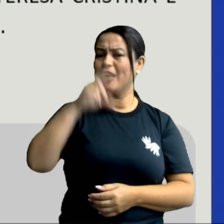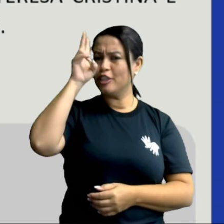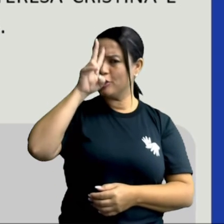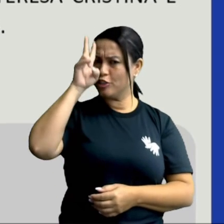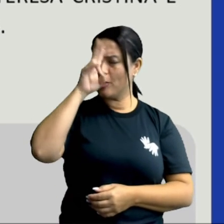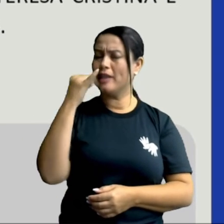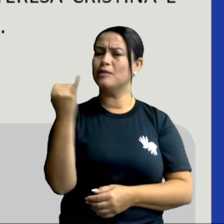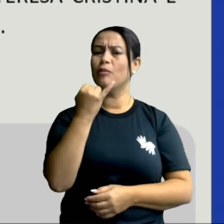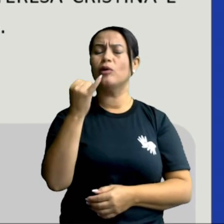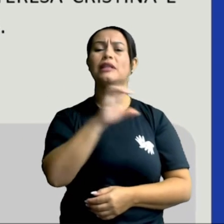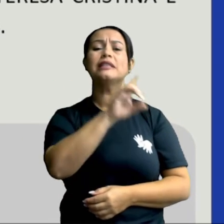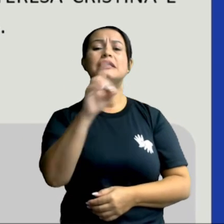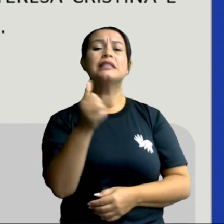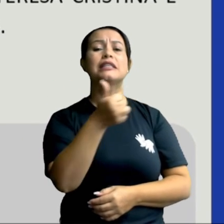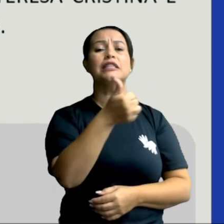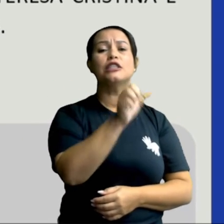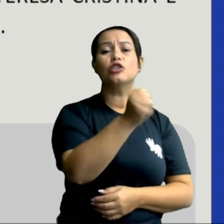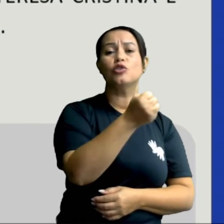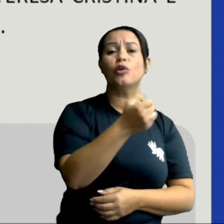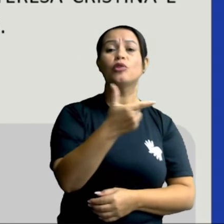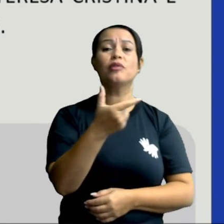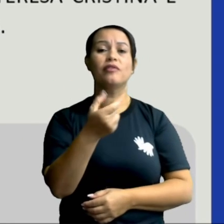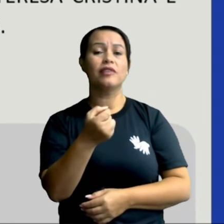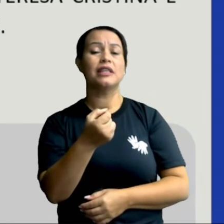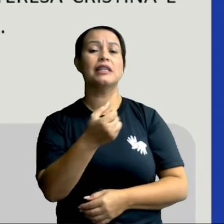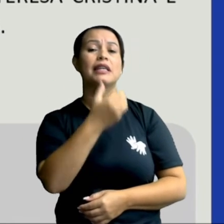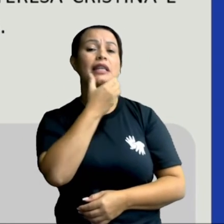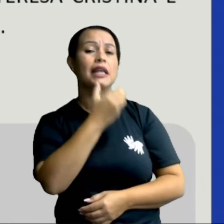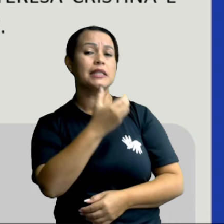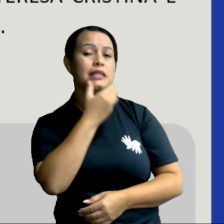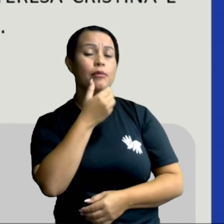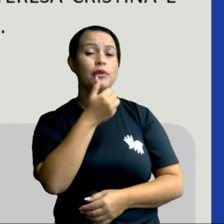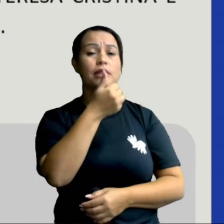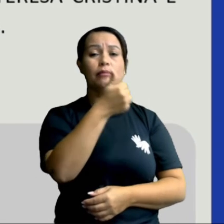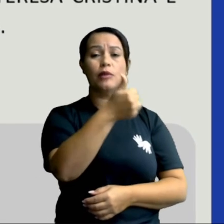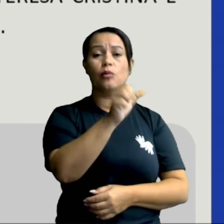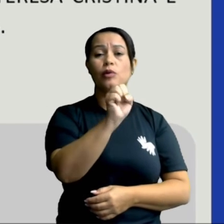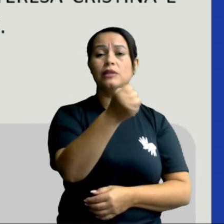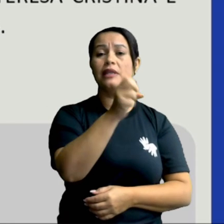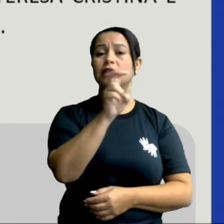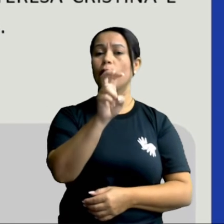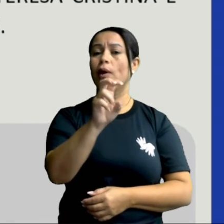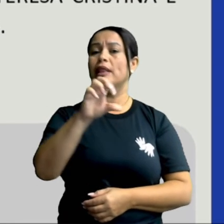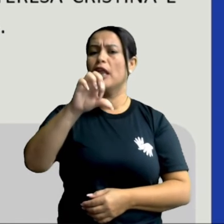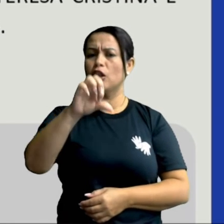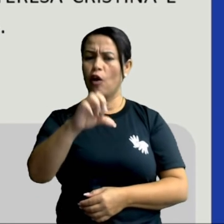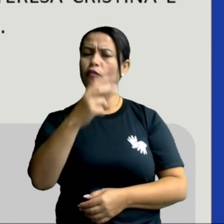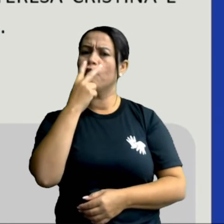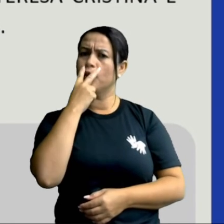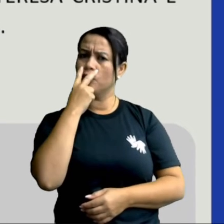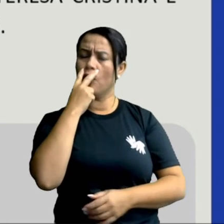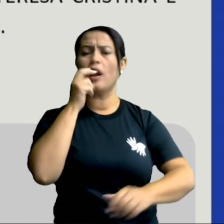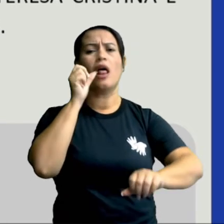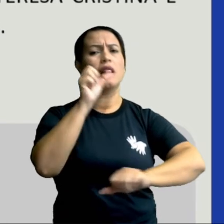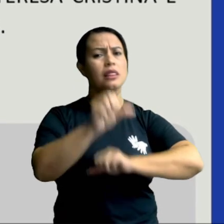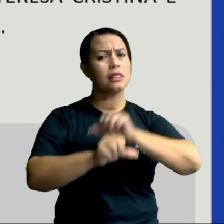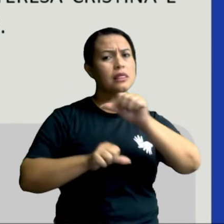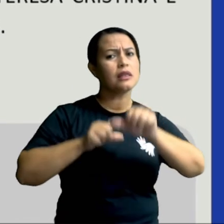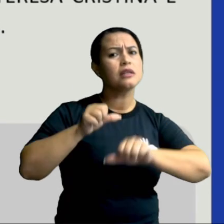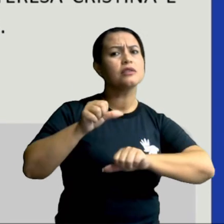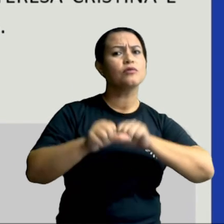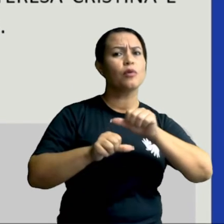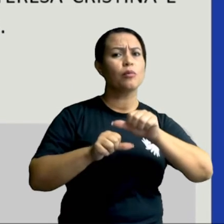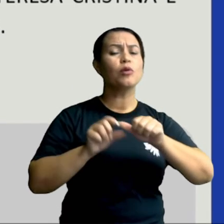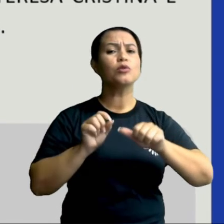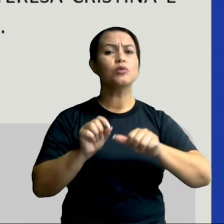entre os dias 18 e 20 de dezembro de 1859, Vitória transformou-se no Paço